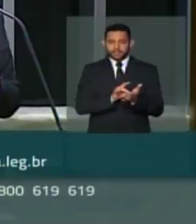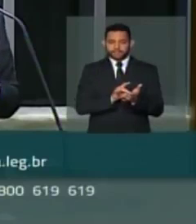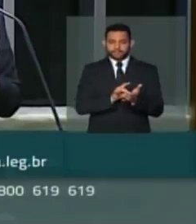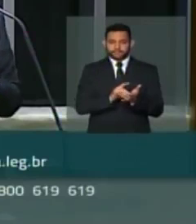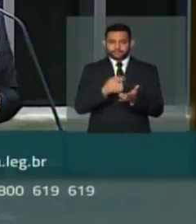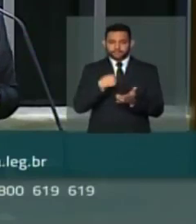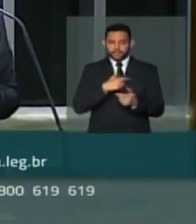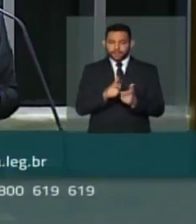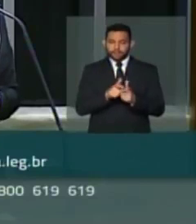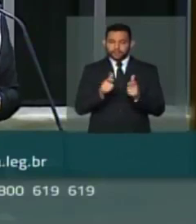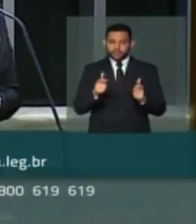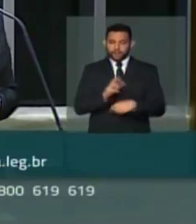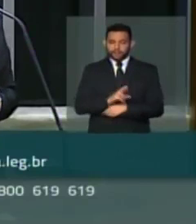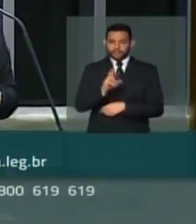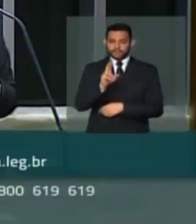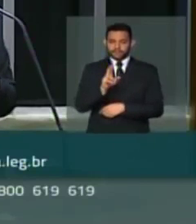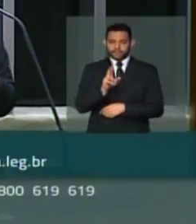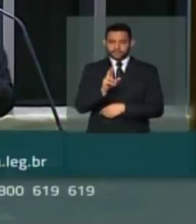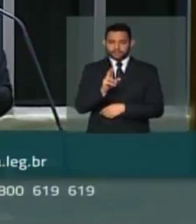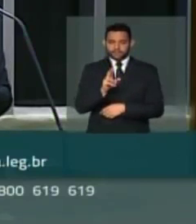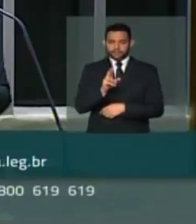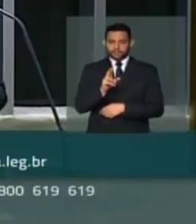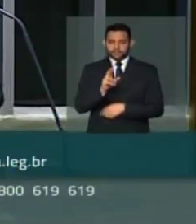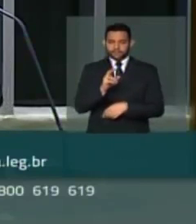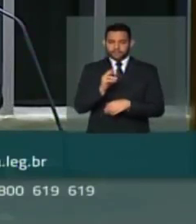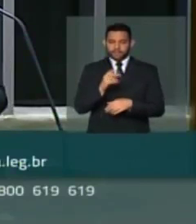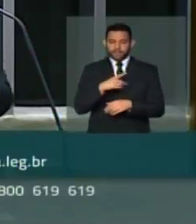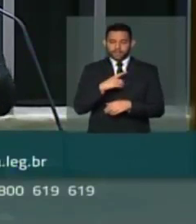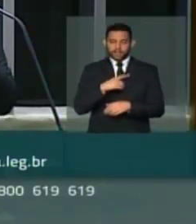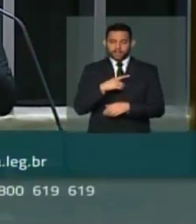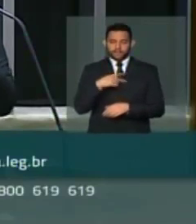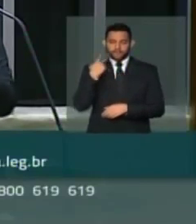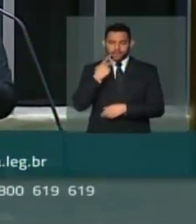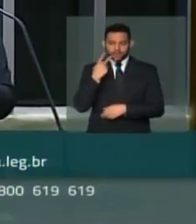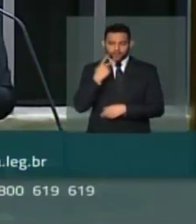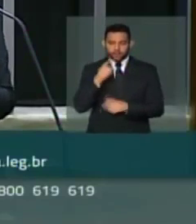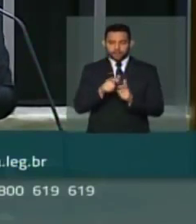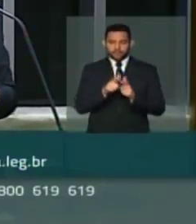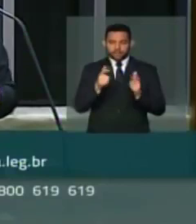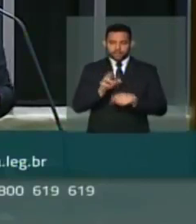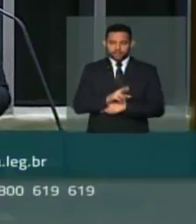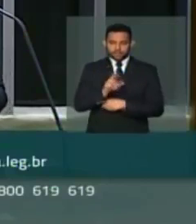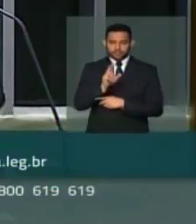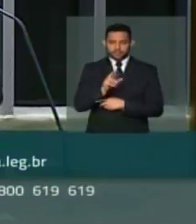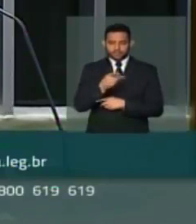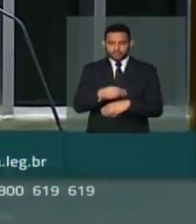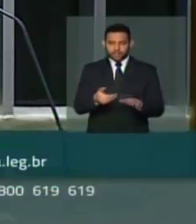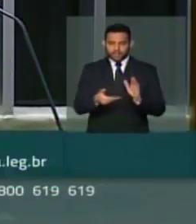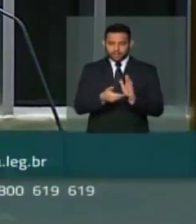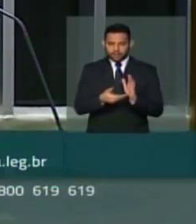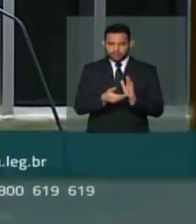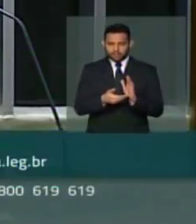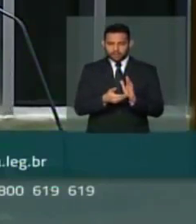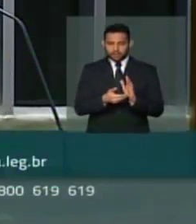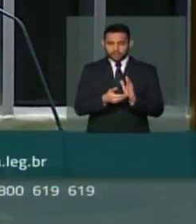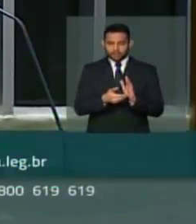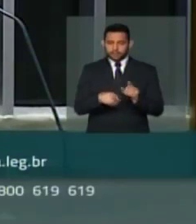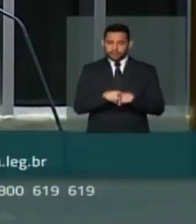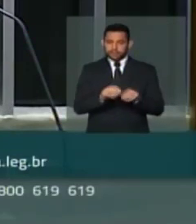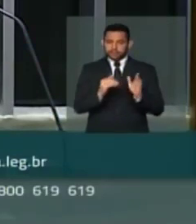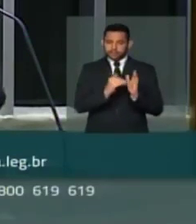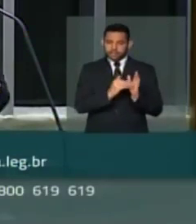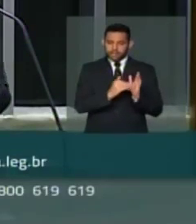a gente ampliar a representação nas câmaras de vereadores, ampliar a representação nesta casa, no Senado e